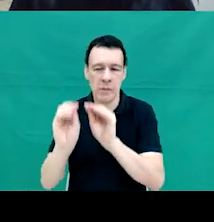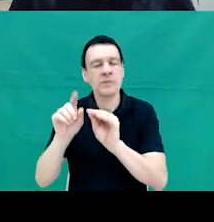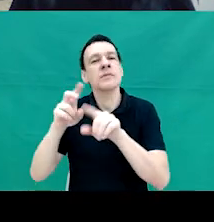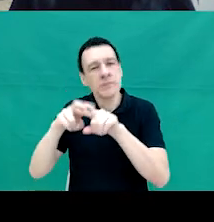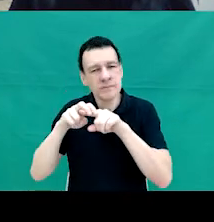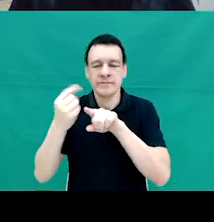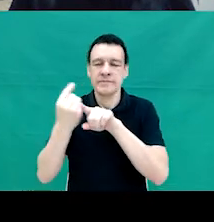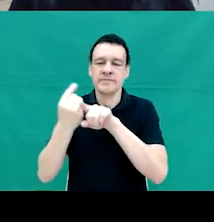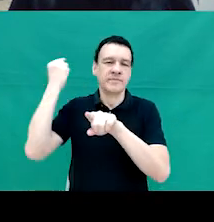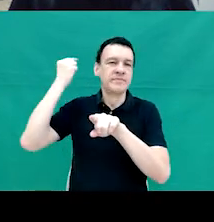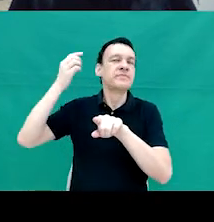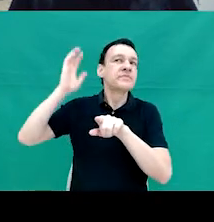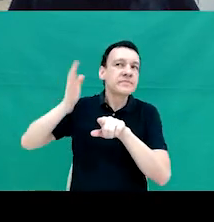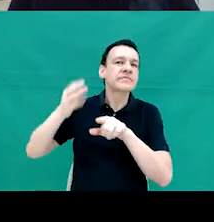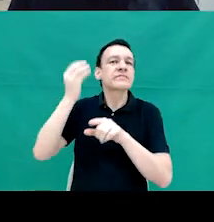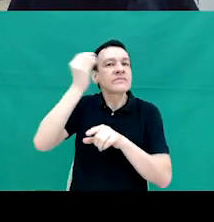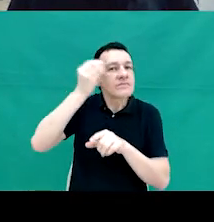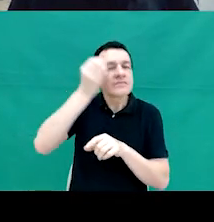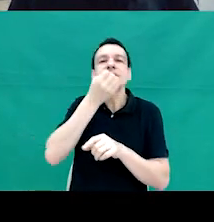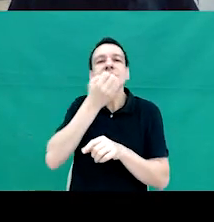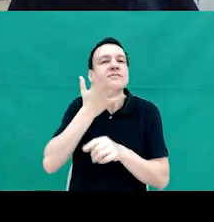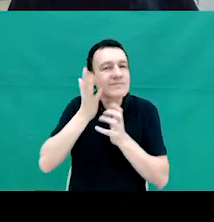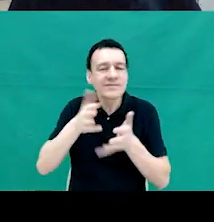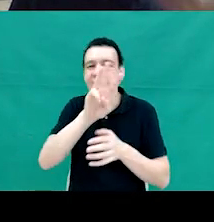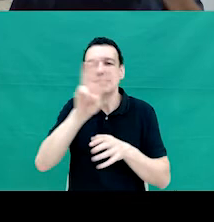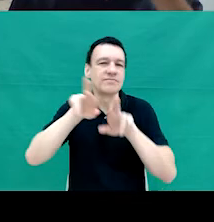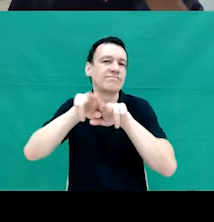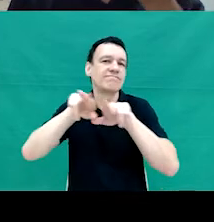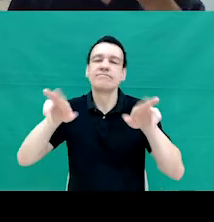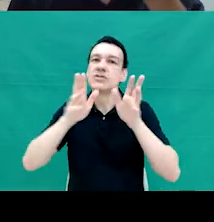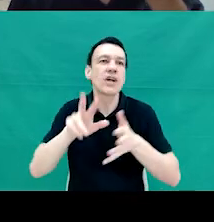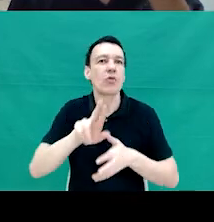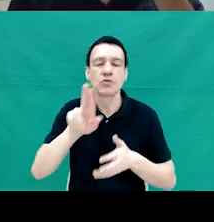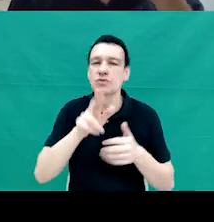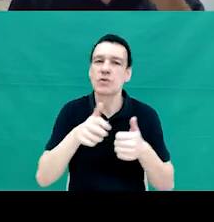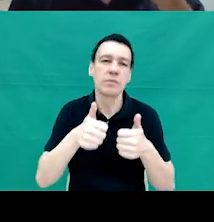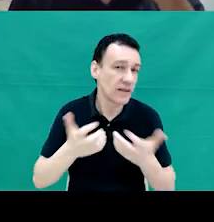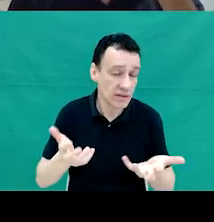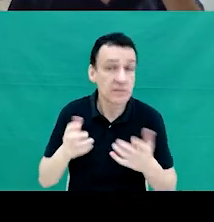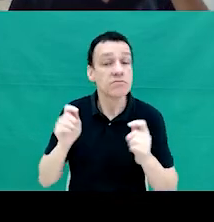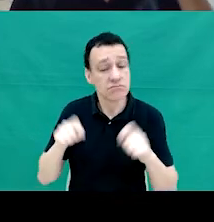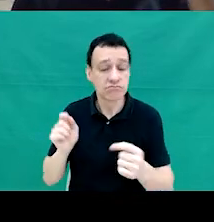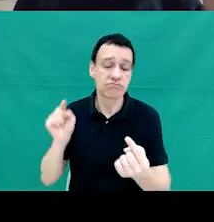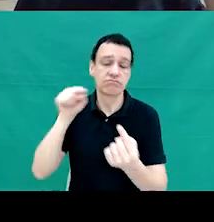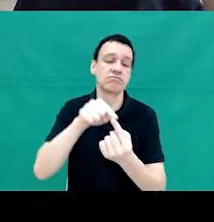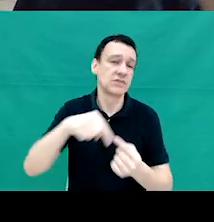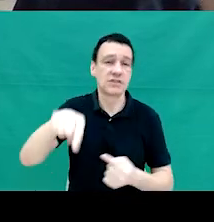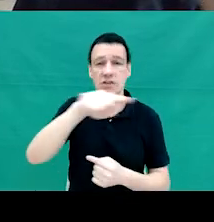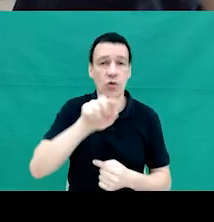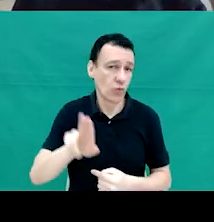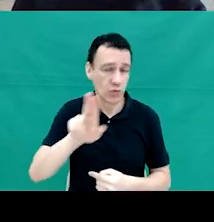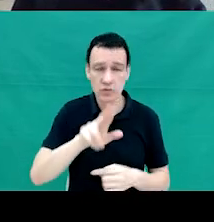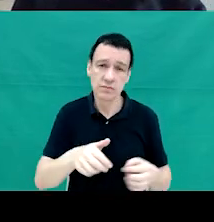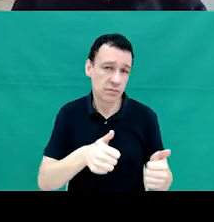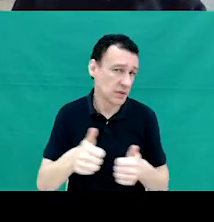aqui, até mesmo por essas diretrizes apontadas, que essa heurística ela fala ali da possibilidade do usuário